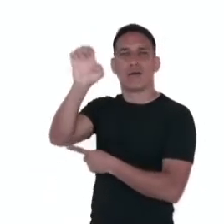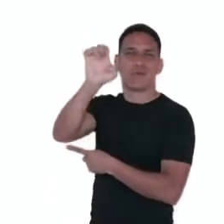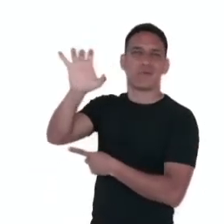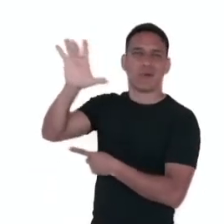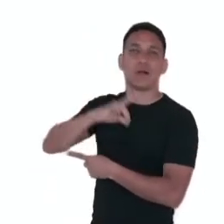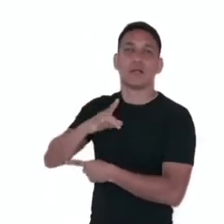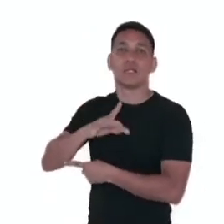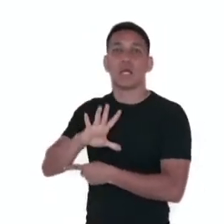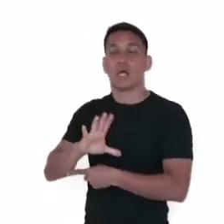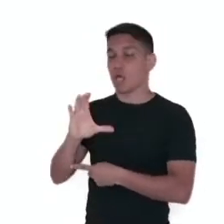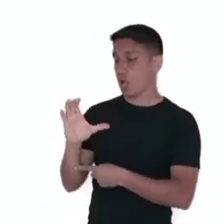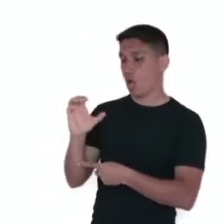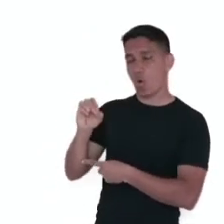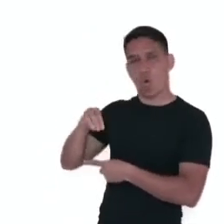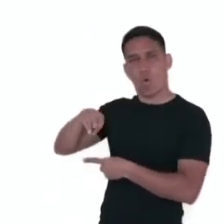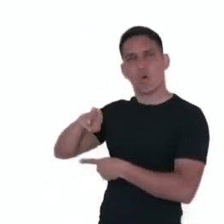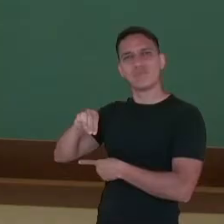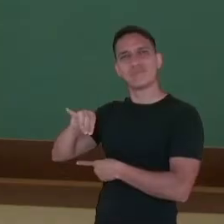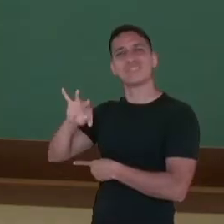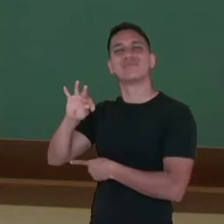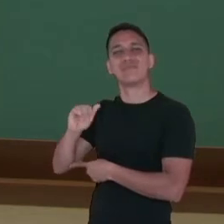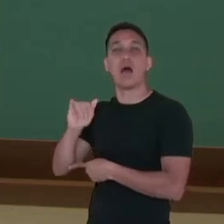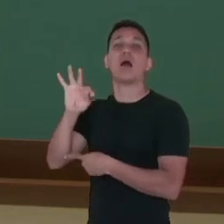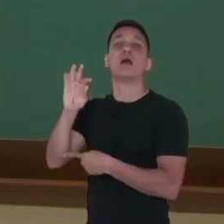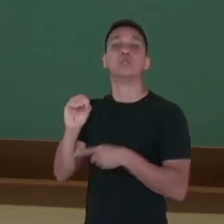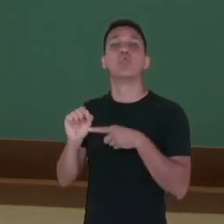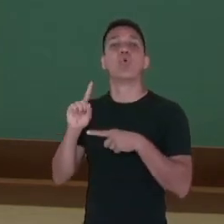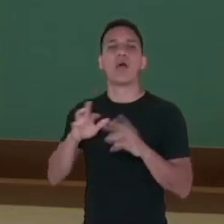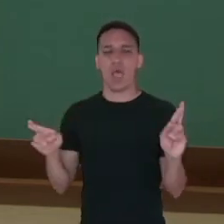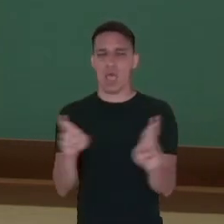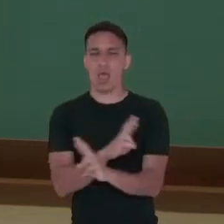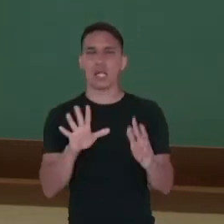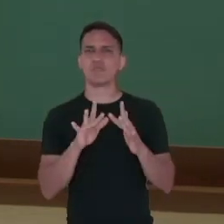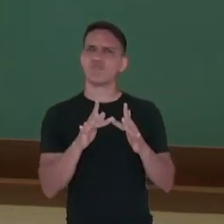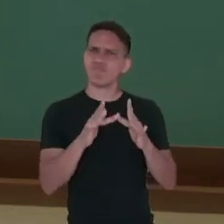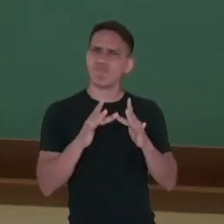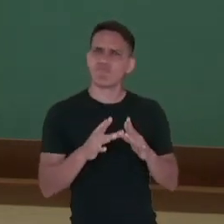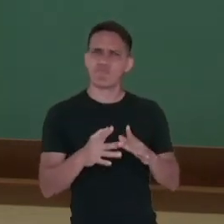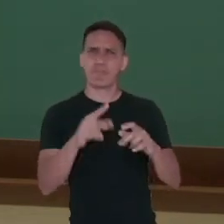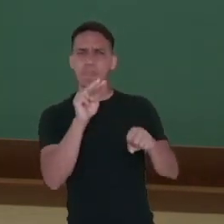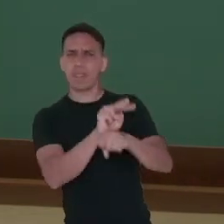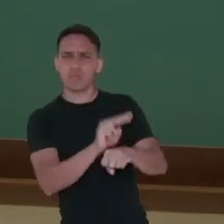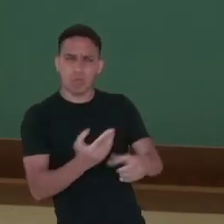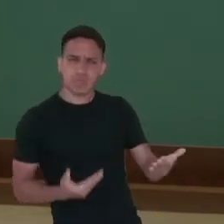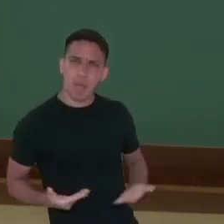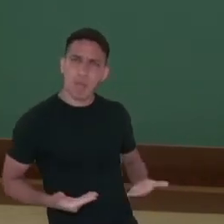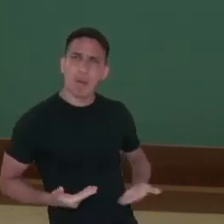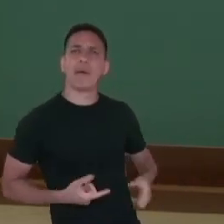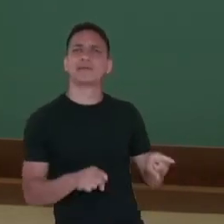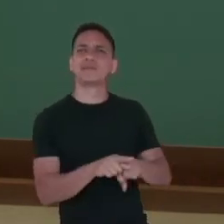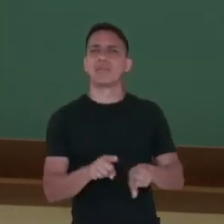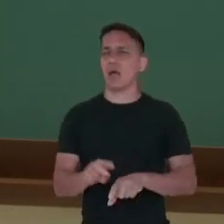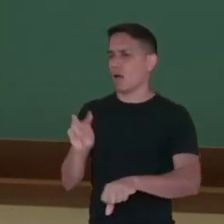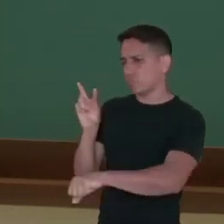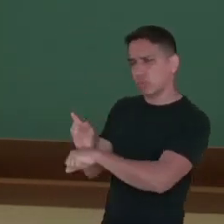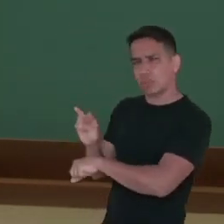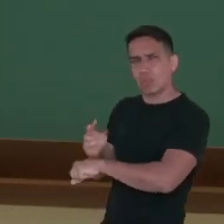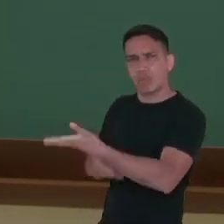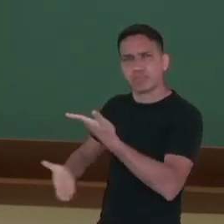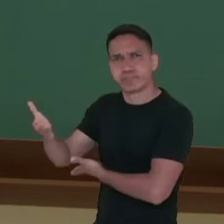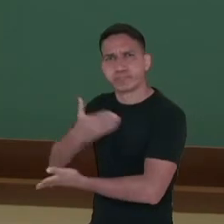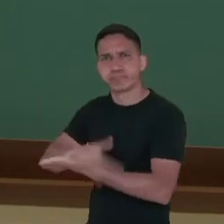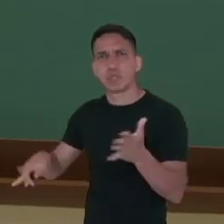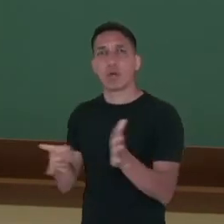o comitatus, né? Que era uma relação de fidelidade e proteção de grupos guerreiros com o seu chefe militar,